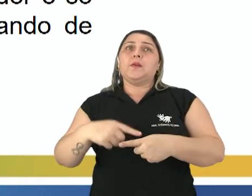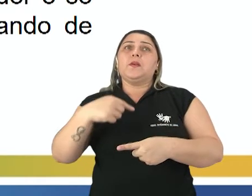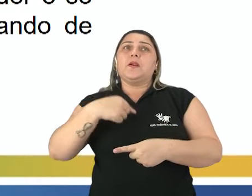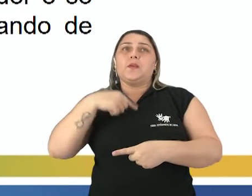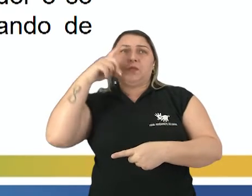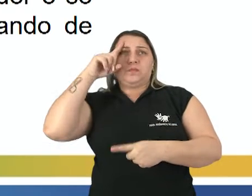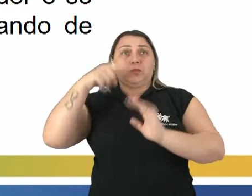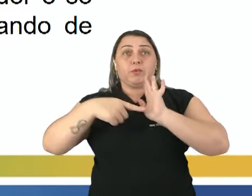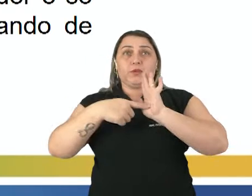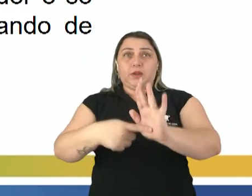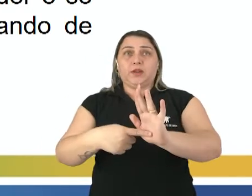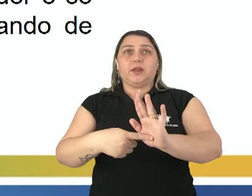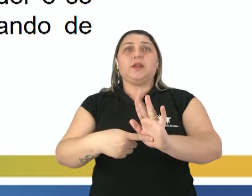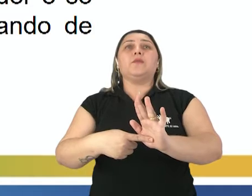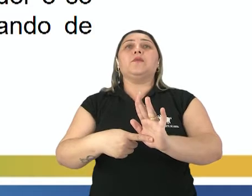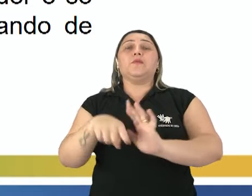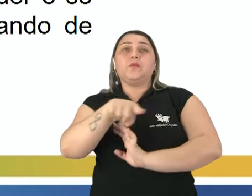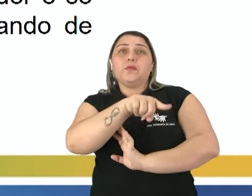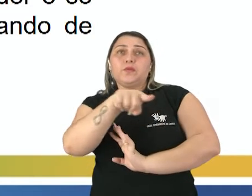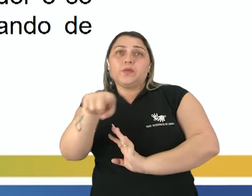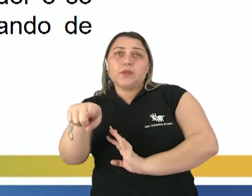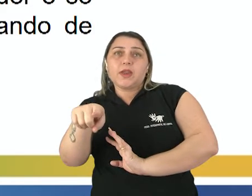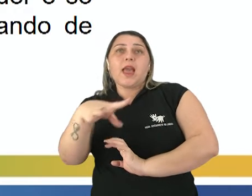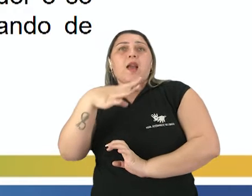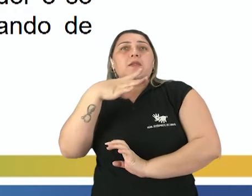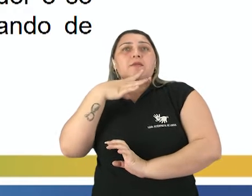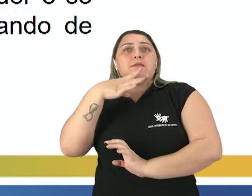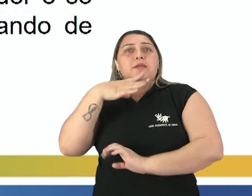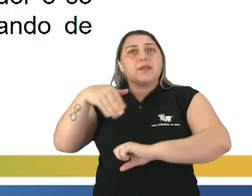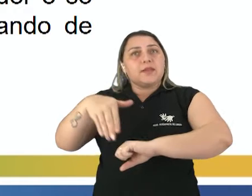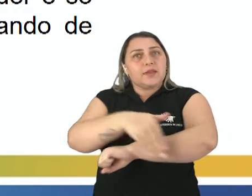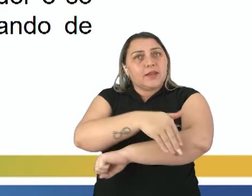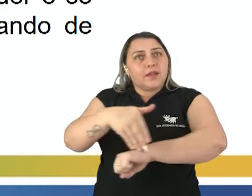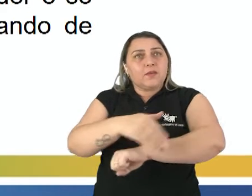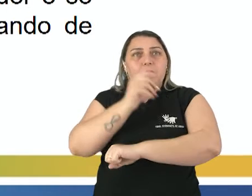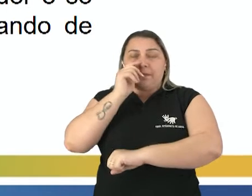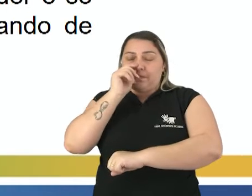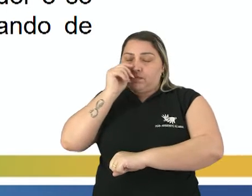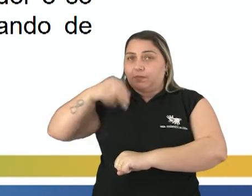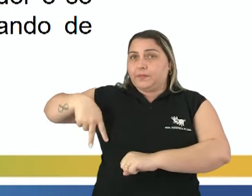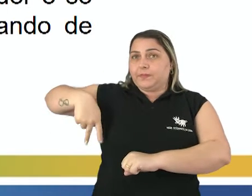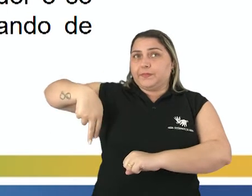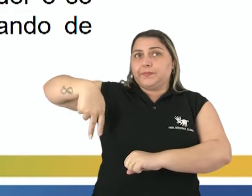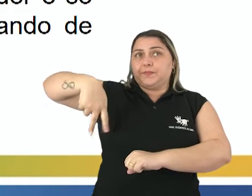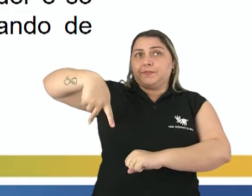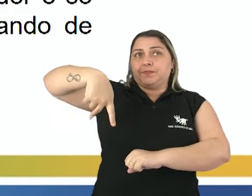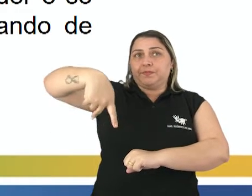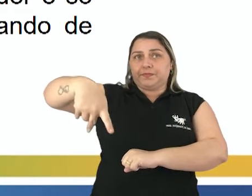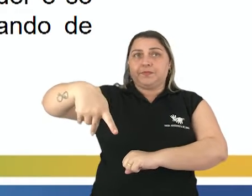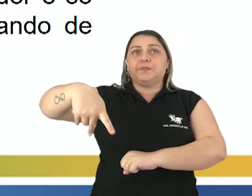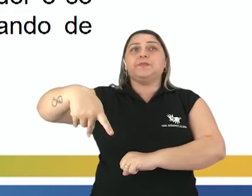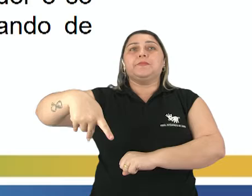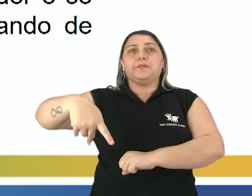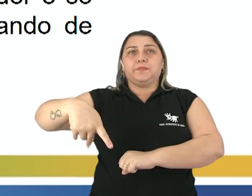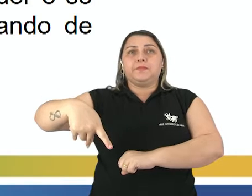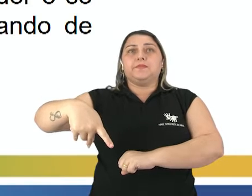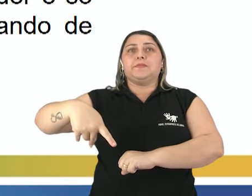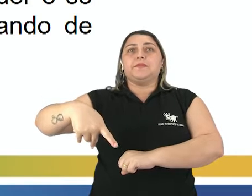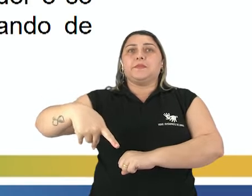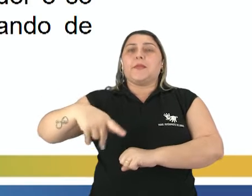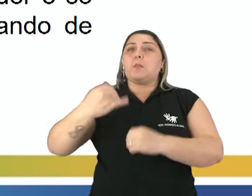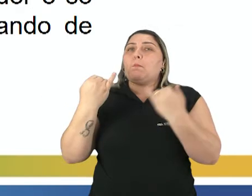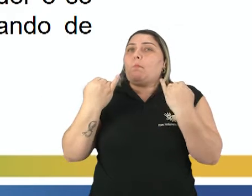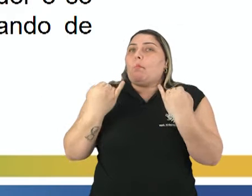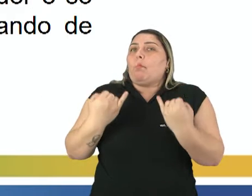só mostrá-la para que vós a conheçais na rua, andando de leve por causa da